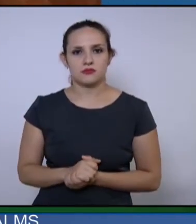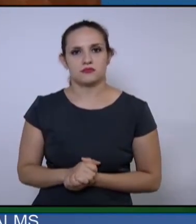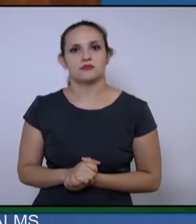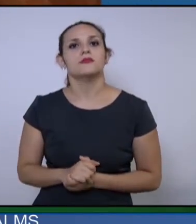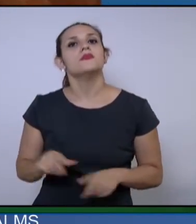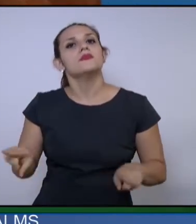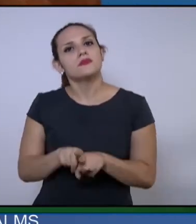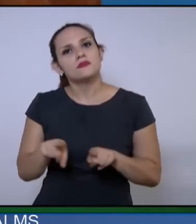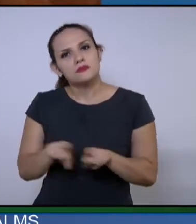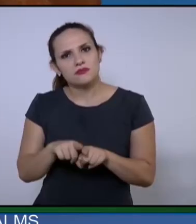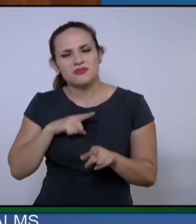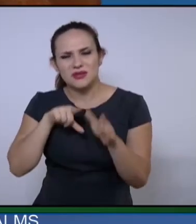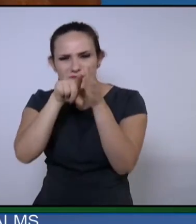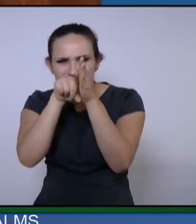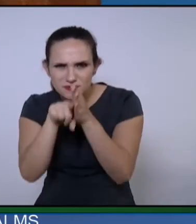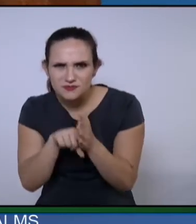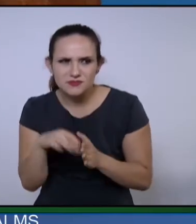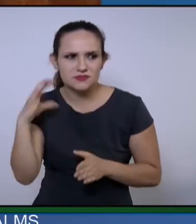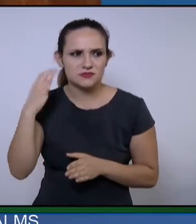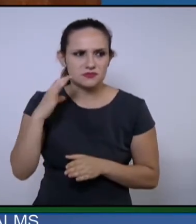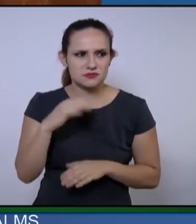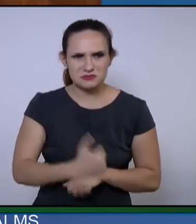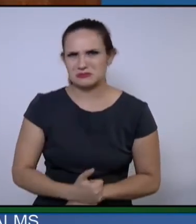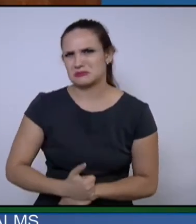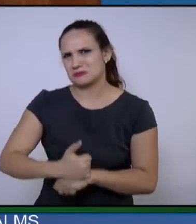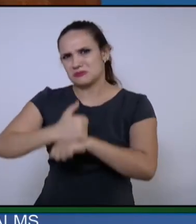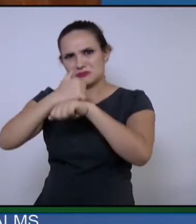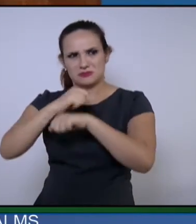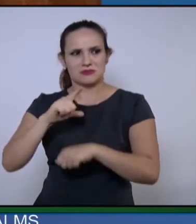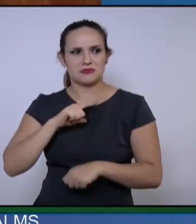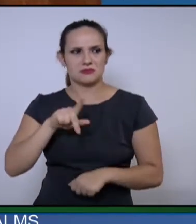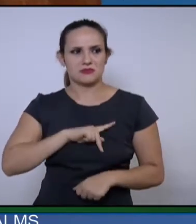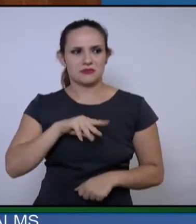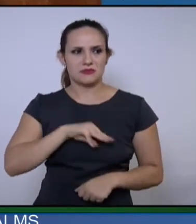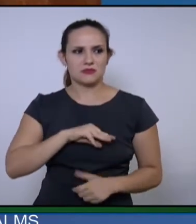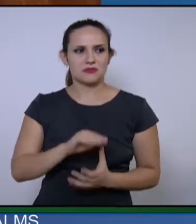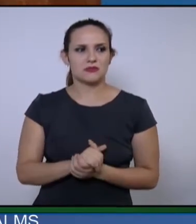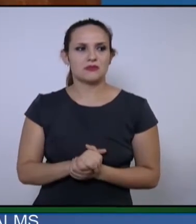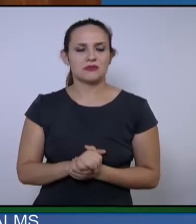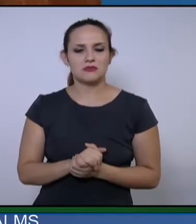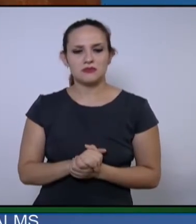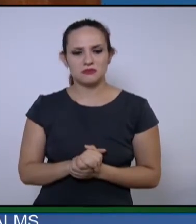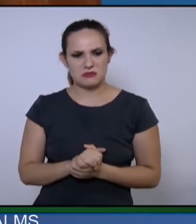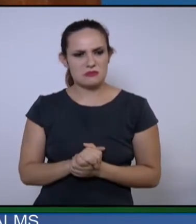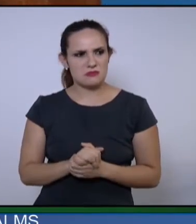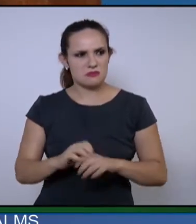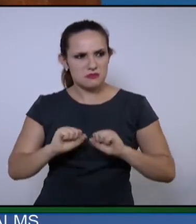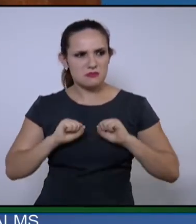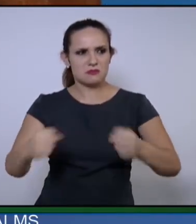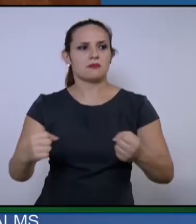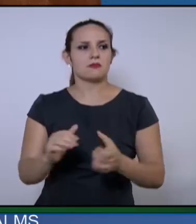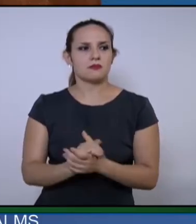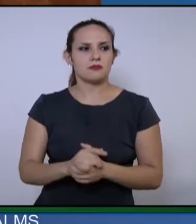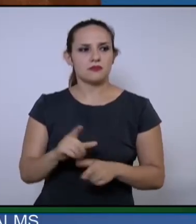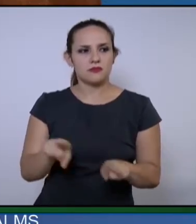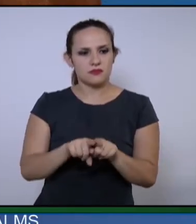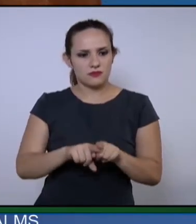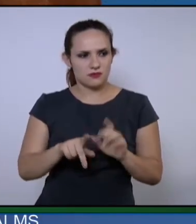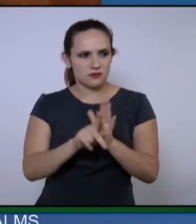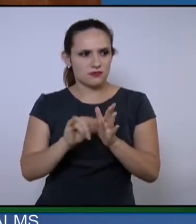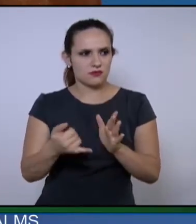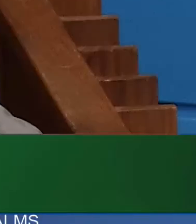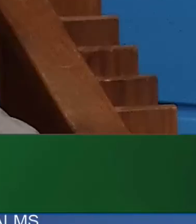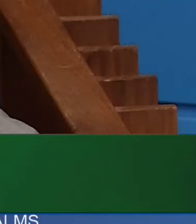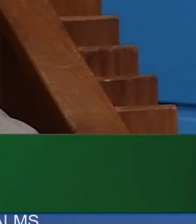altamente qualificada. Tem uma polícia militar abnegada. Uma polícia do Departamento de Operações de Fronteira que é a